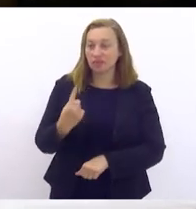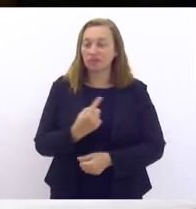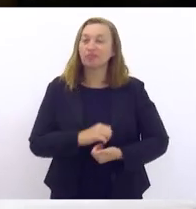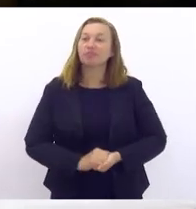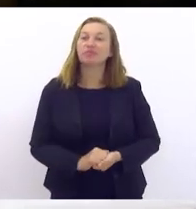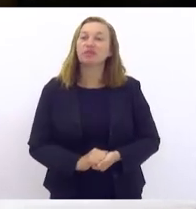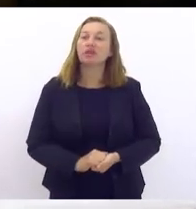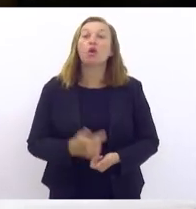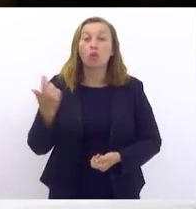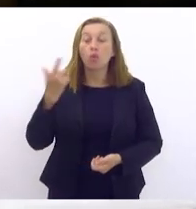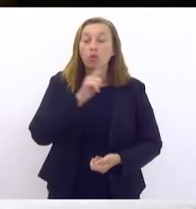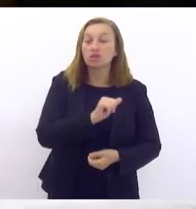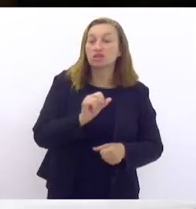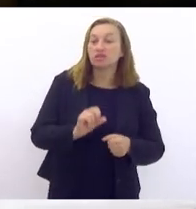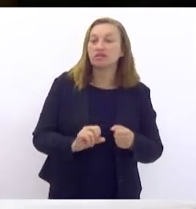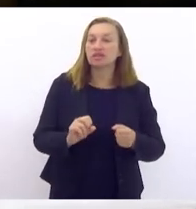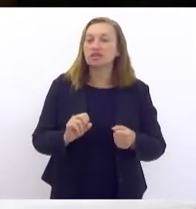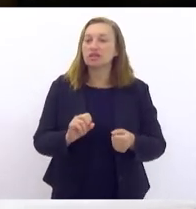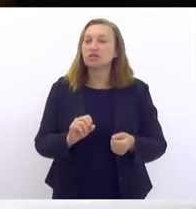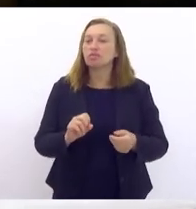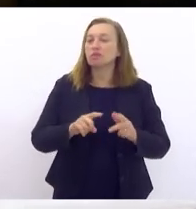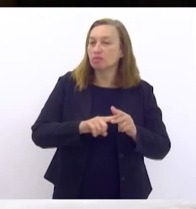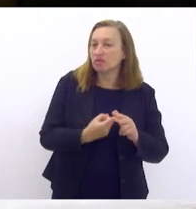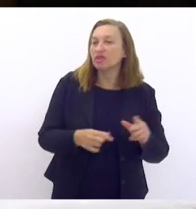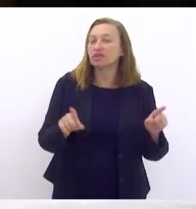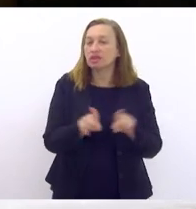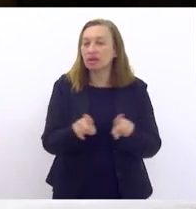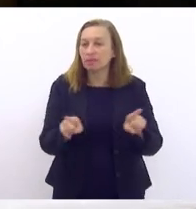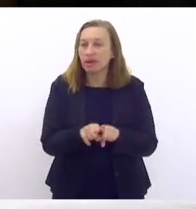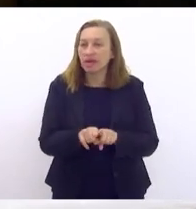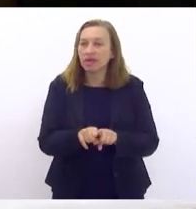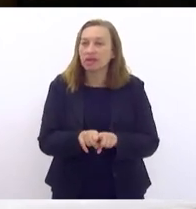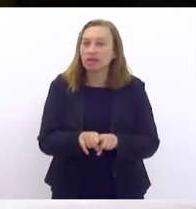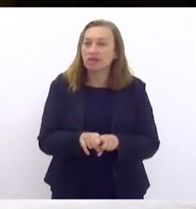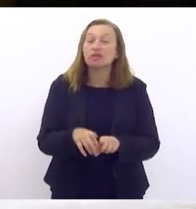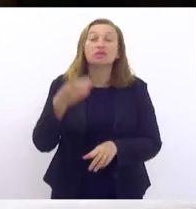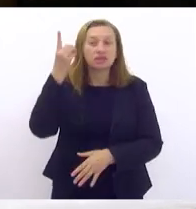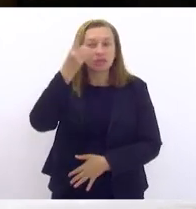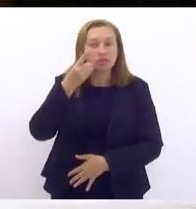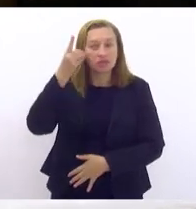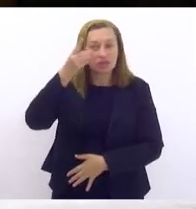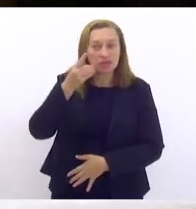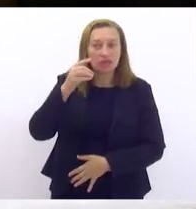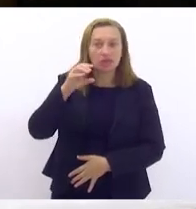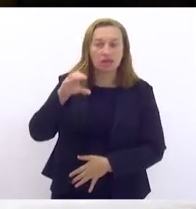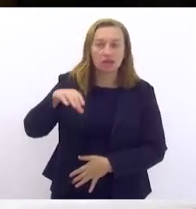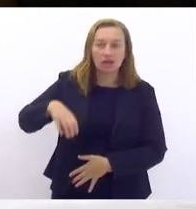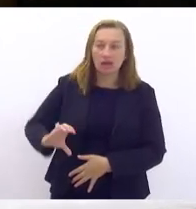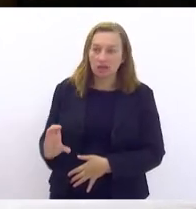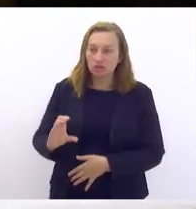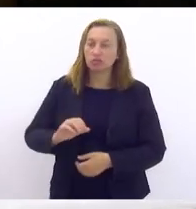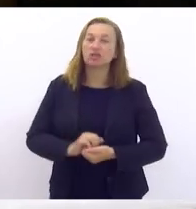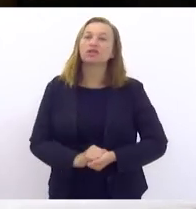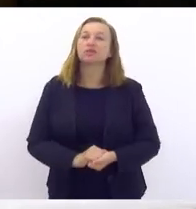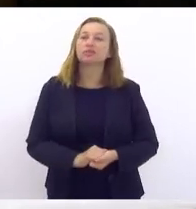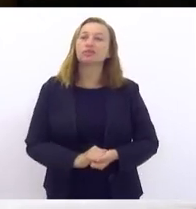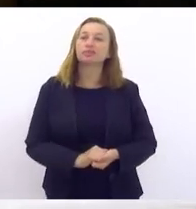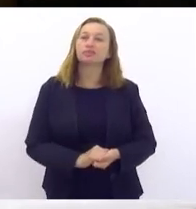nós conseguimos fazer uma modificação também mérito do deputado Carlos Mickey